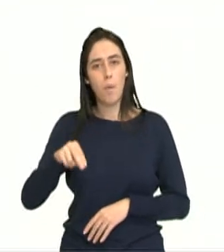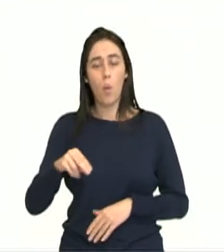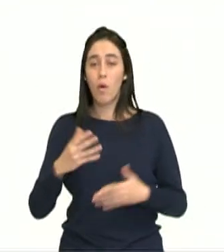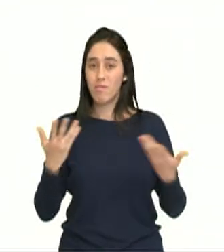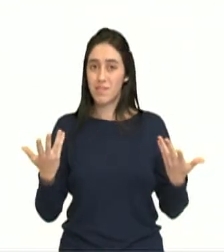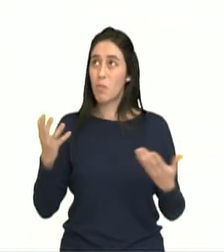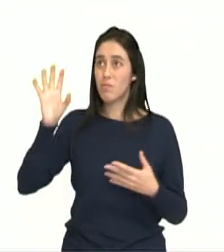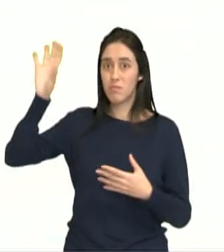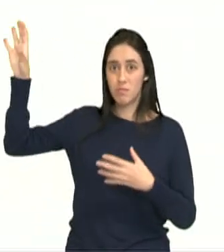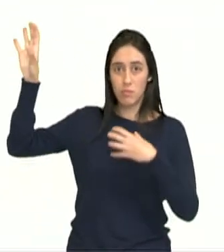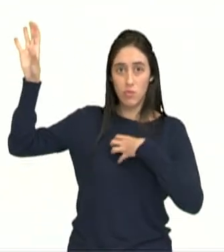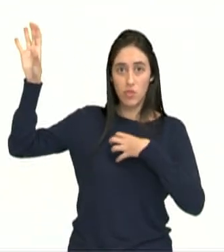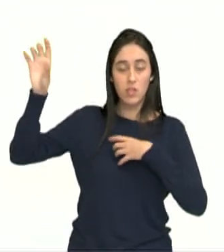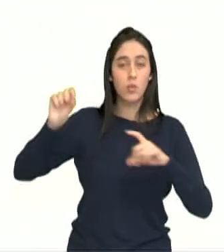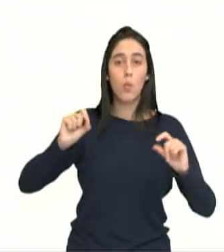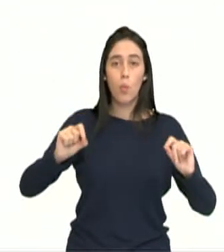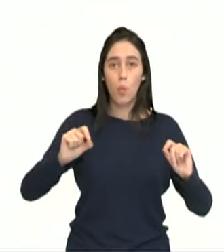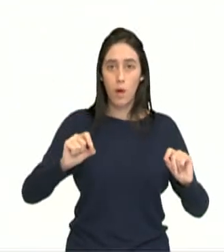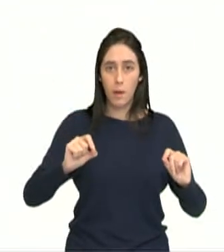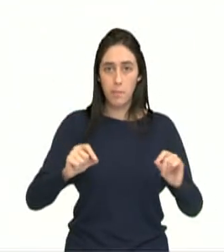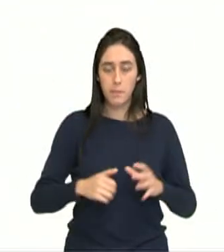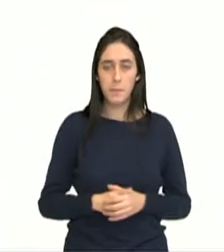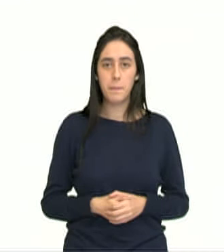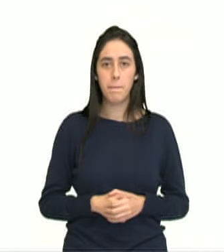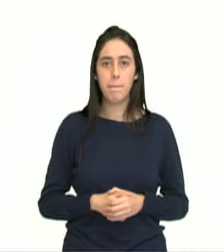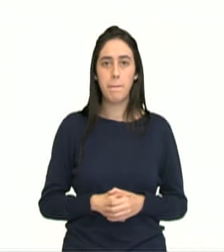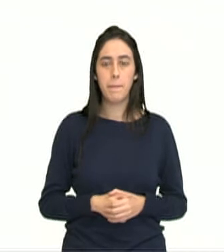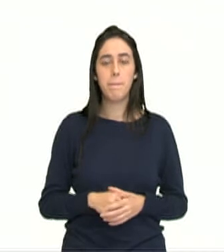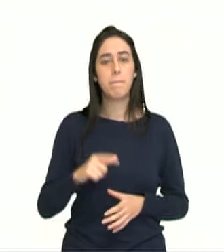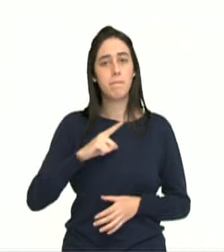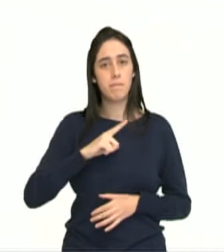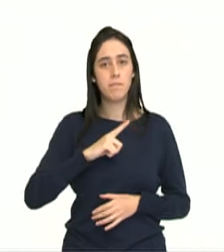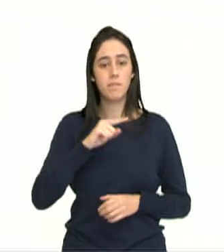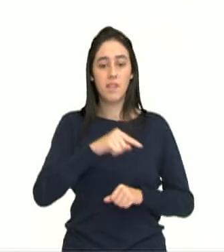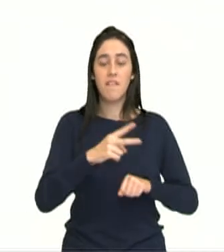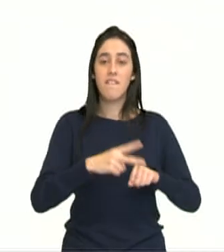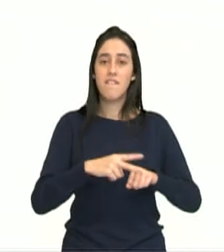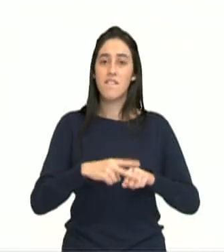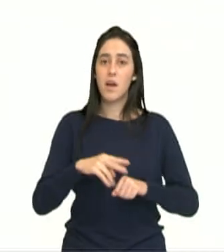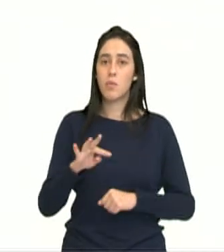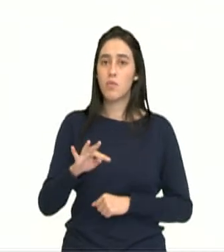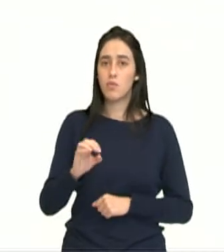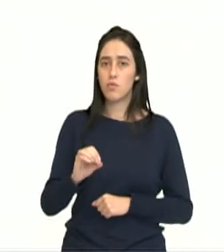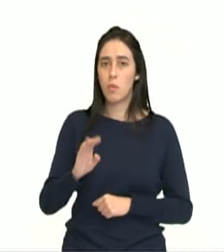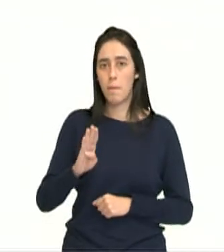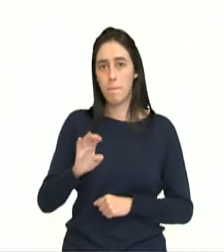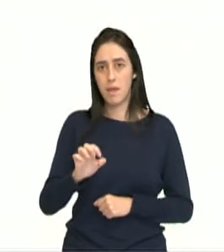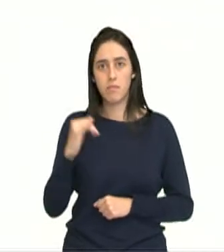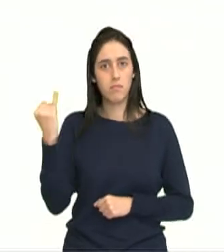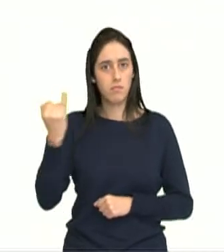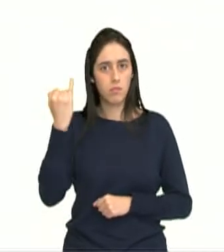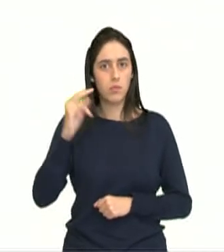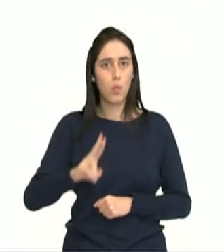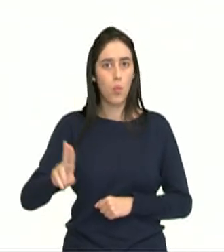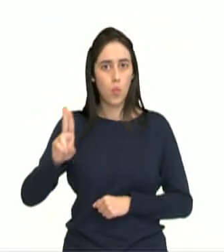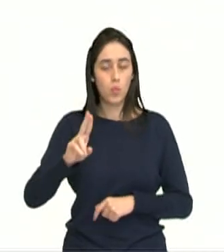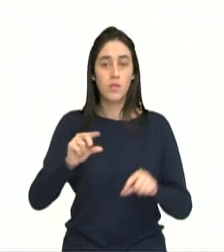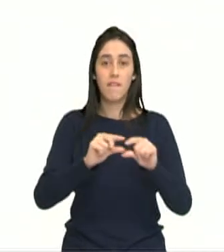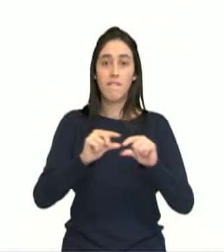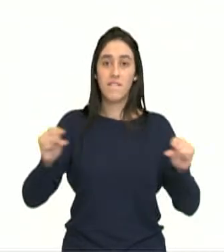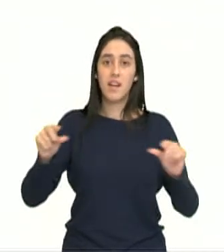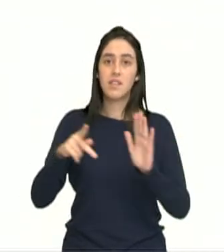nós precisamos então utilizar, né, o verbo to be, obedecendo o tempo original da frase, frase no